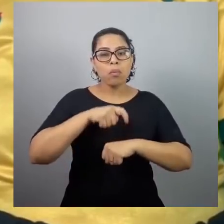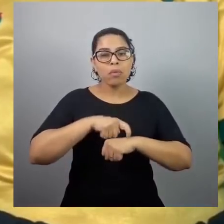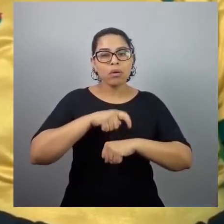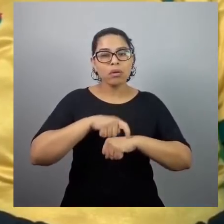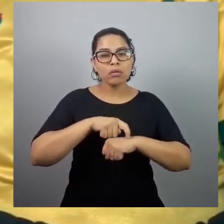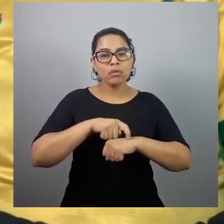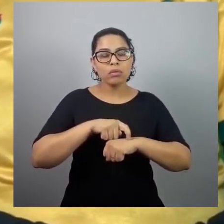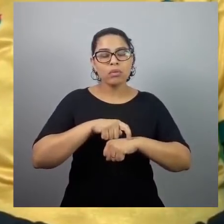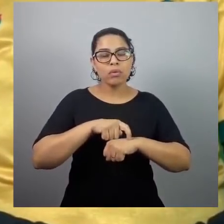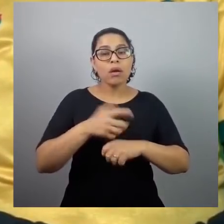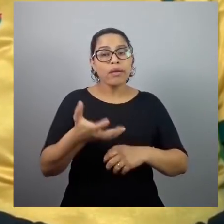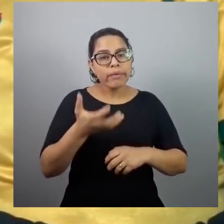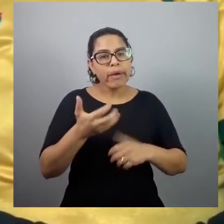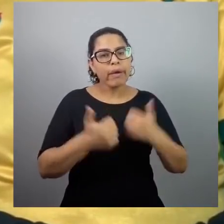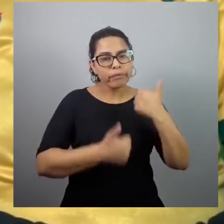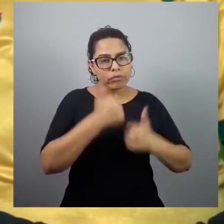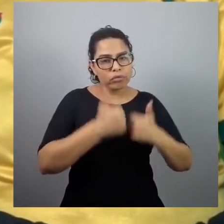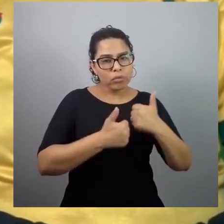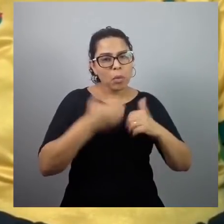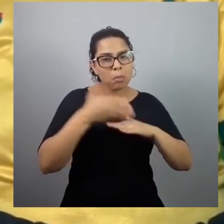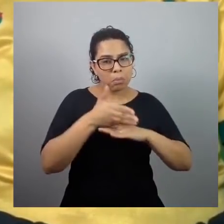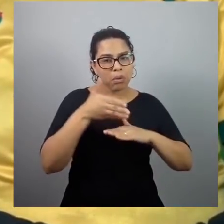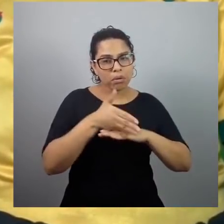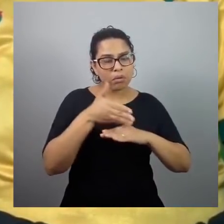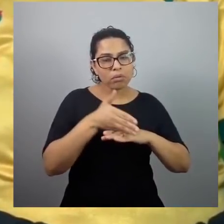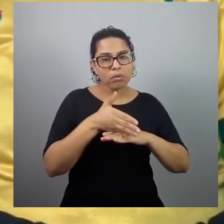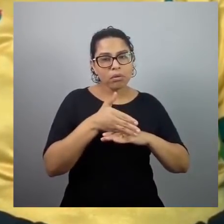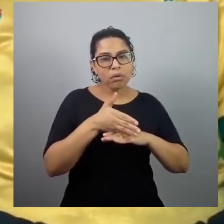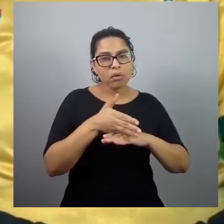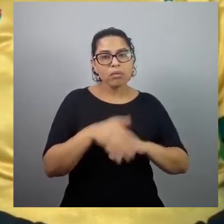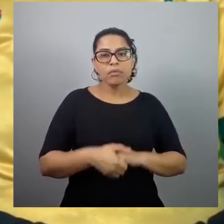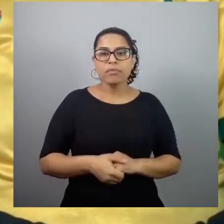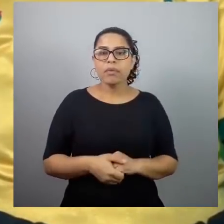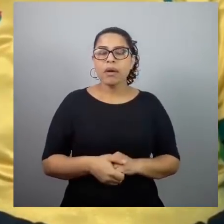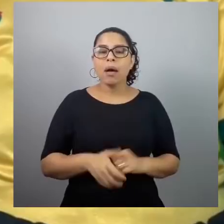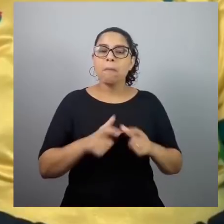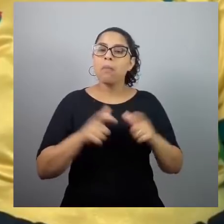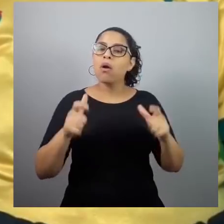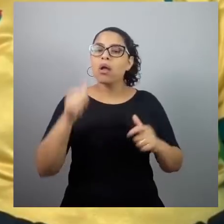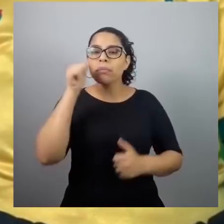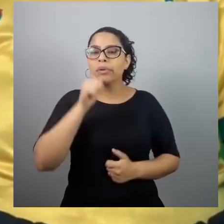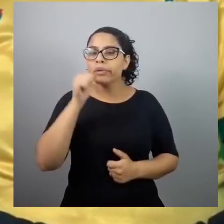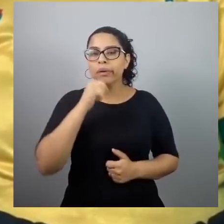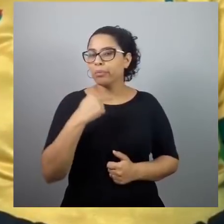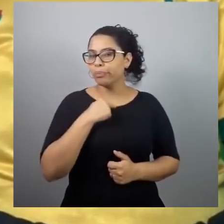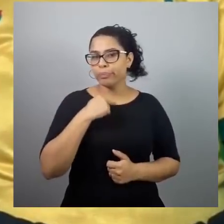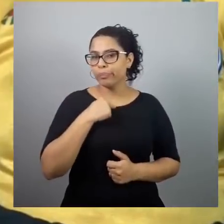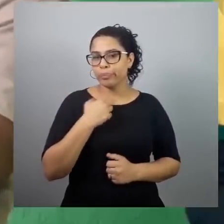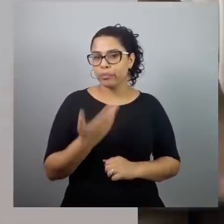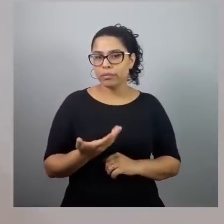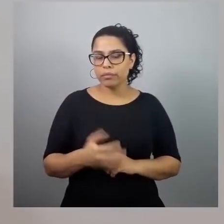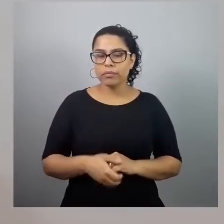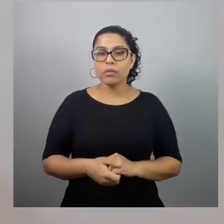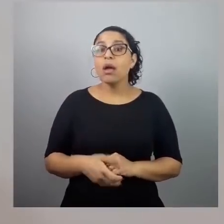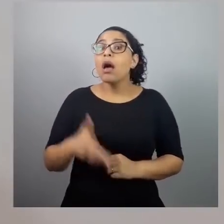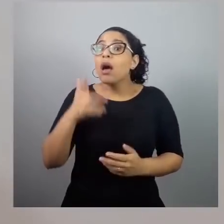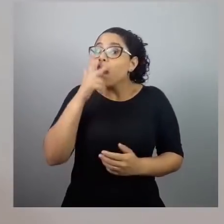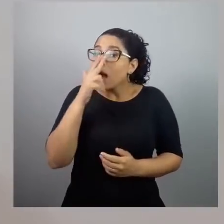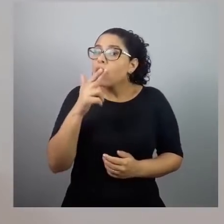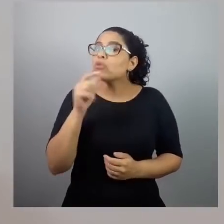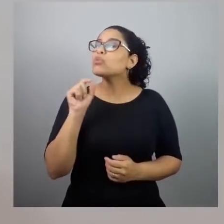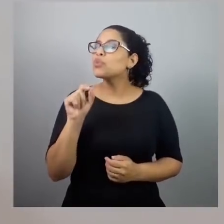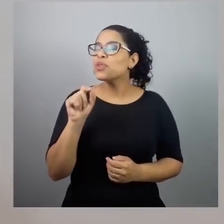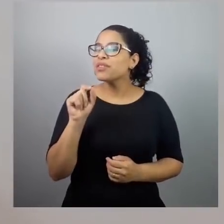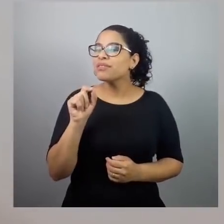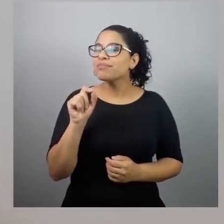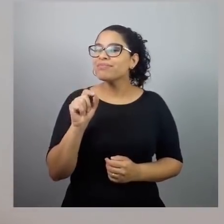momento que uma pessoa se identifica com o futebol, mas às vezes, na maioria, a gente olha assim, a menina não pode jogar. O que vocês